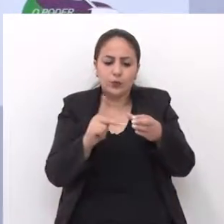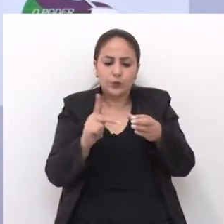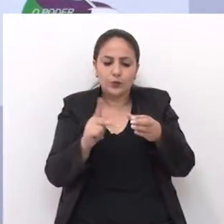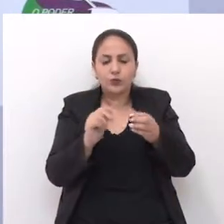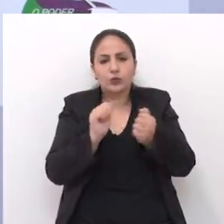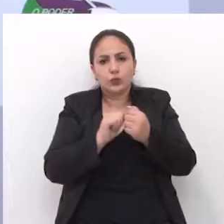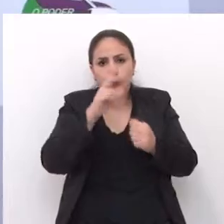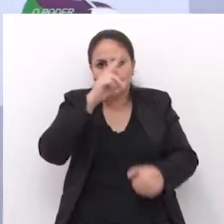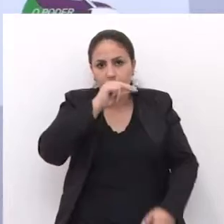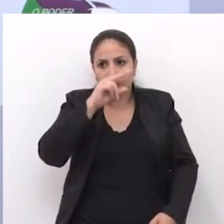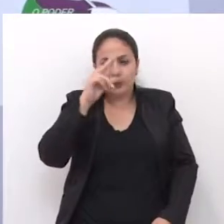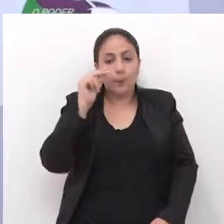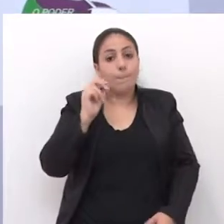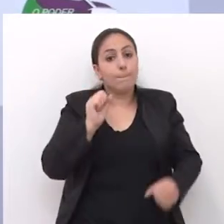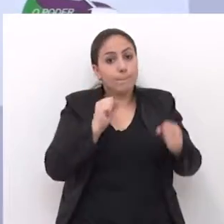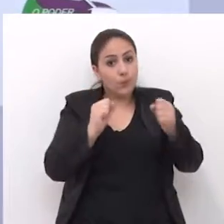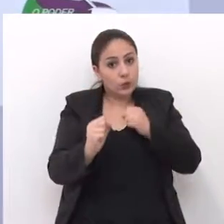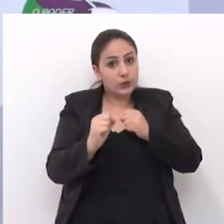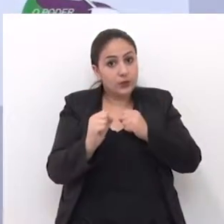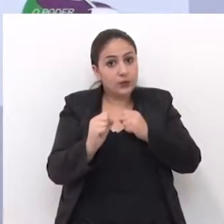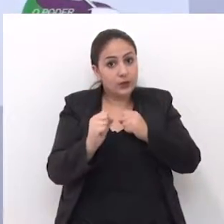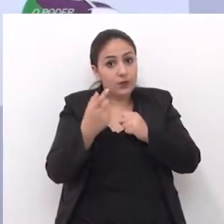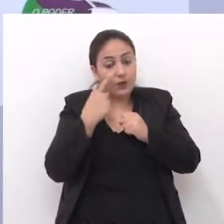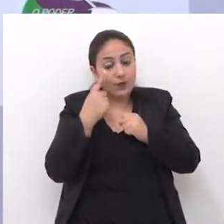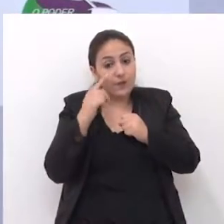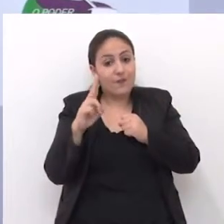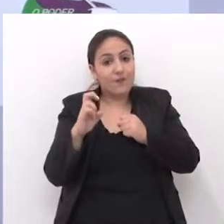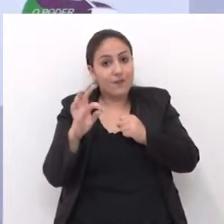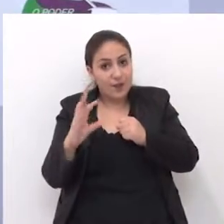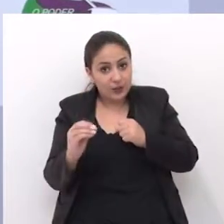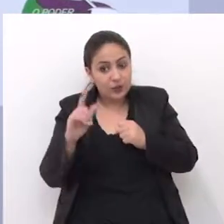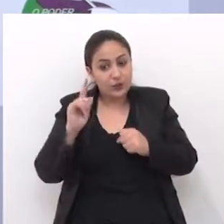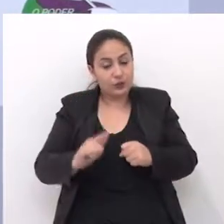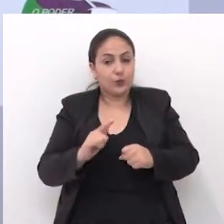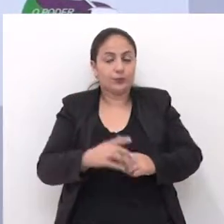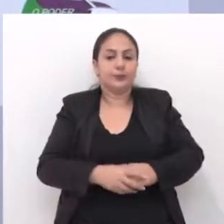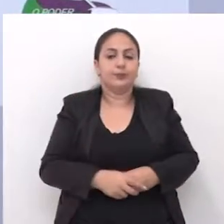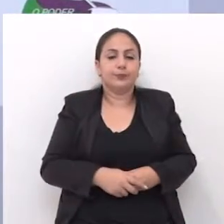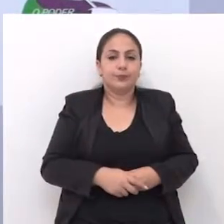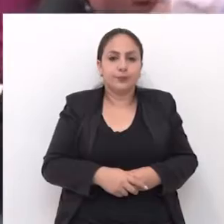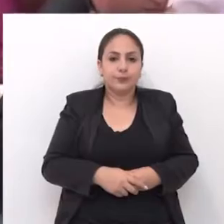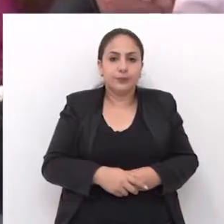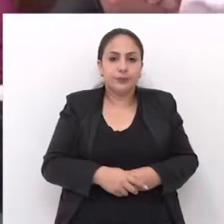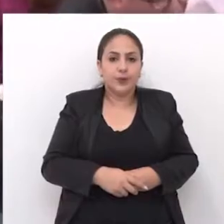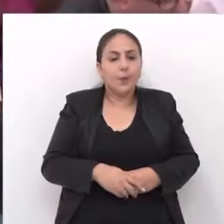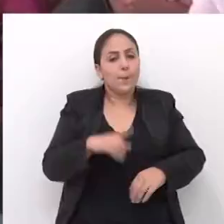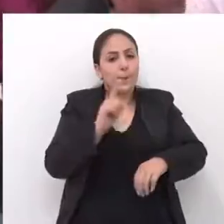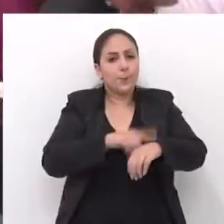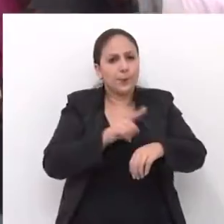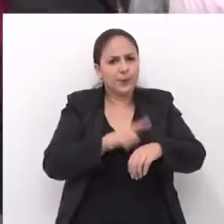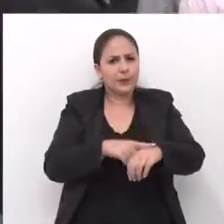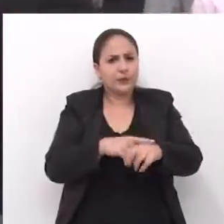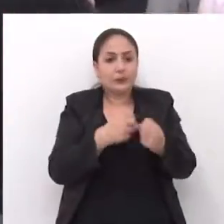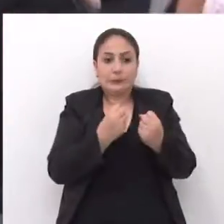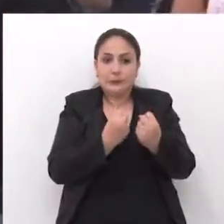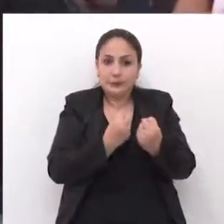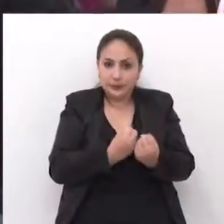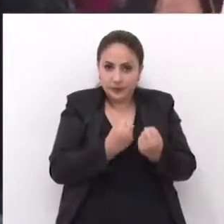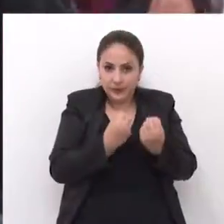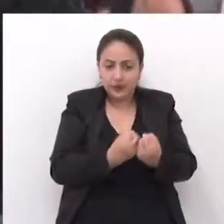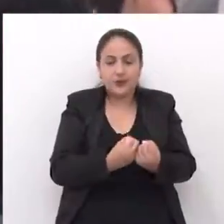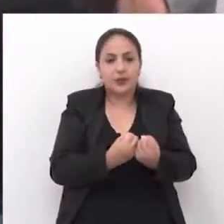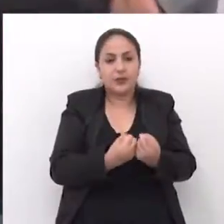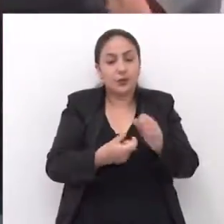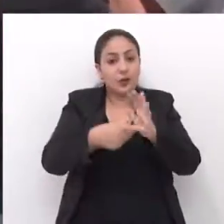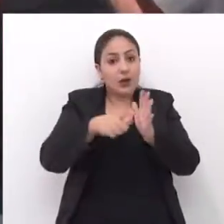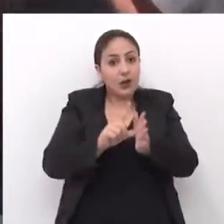classe dos professores, com o prefeito municipal, poderá mandar o veto novamente para esta casa. Apesar dos momentos de tensão